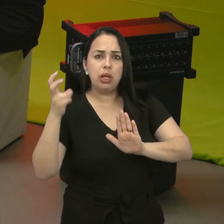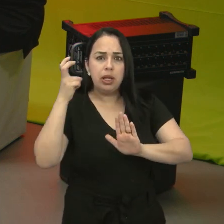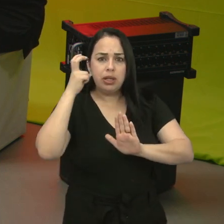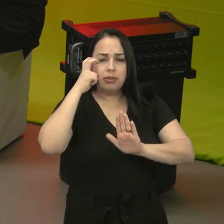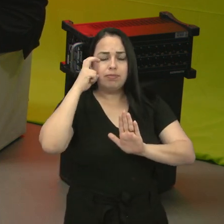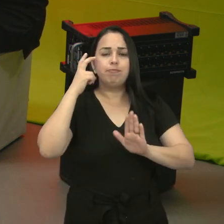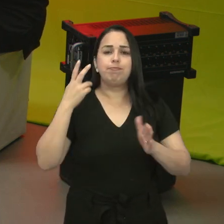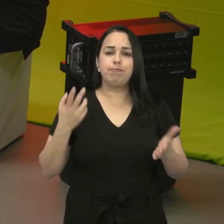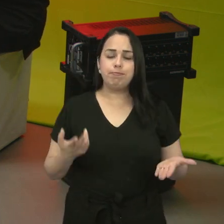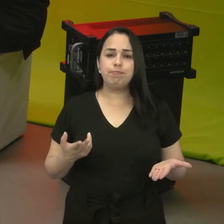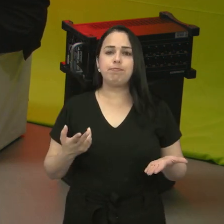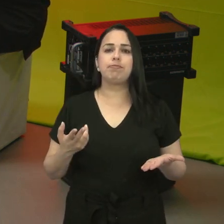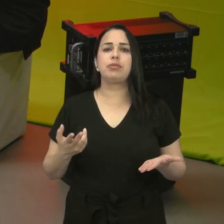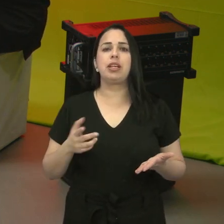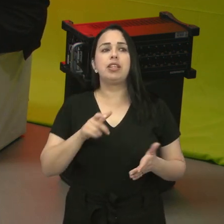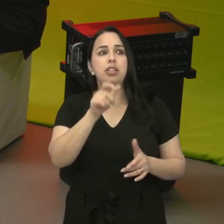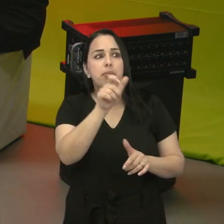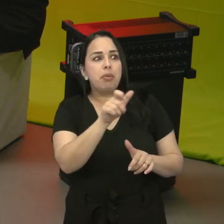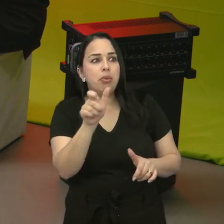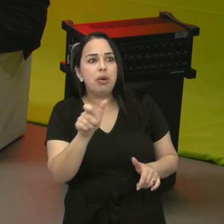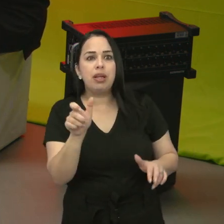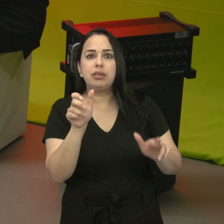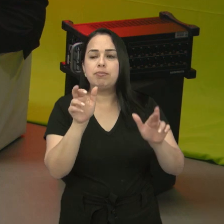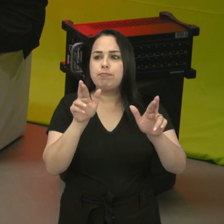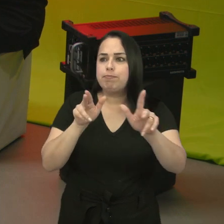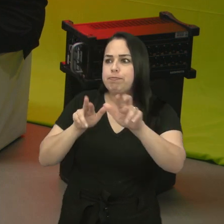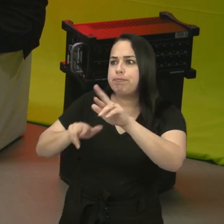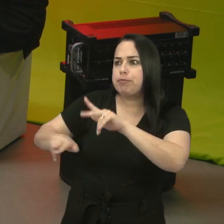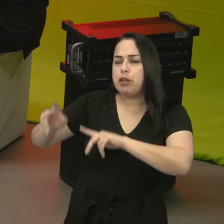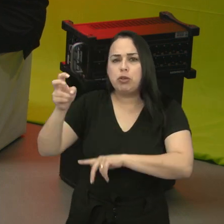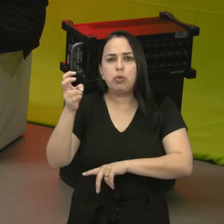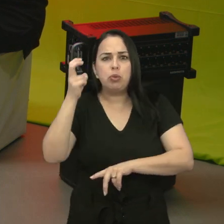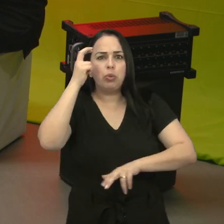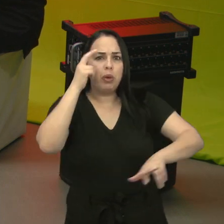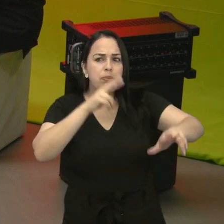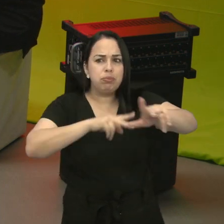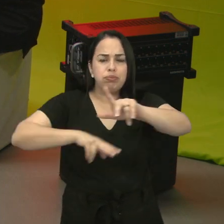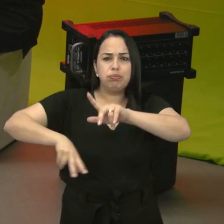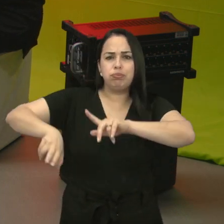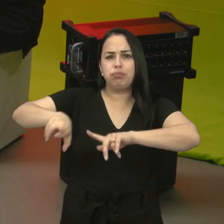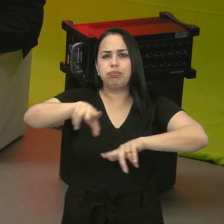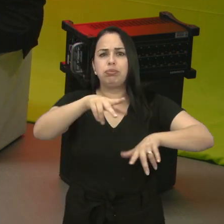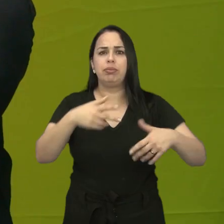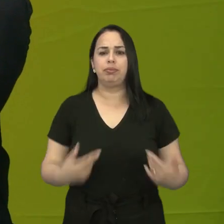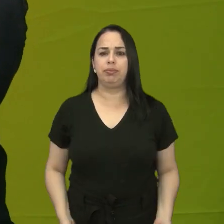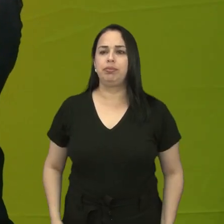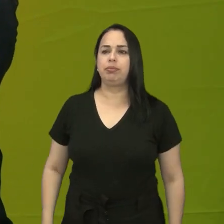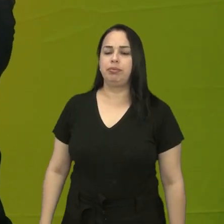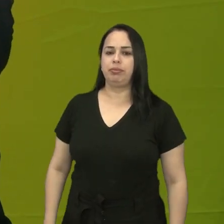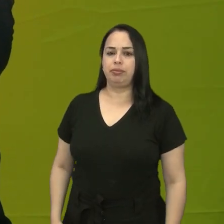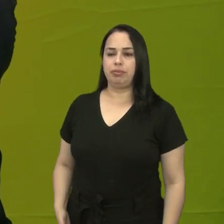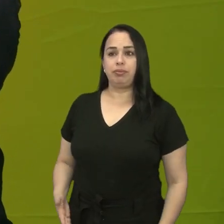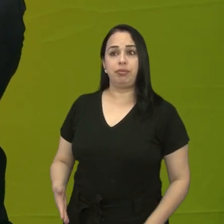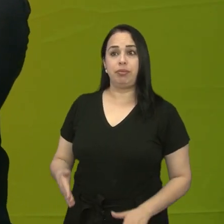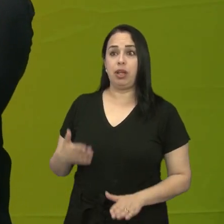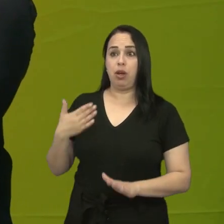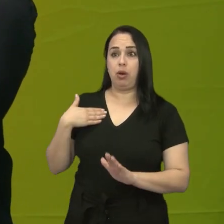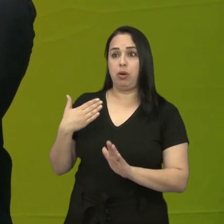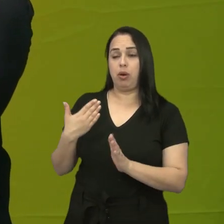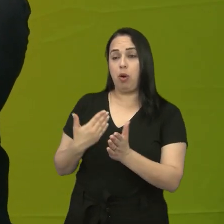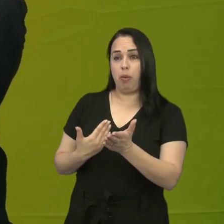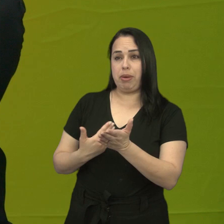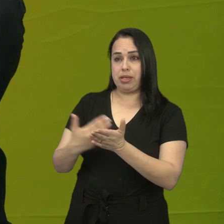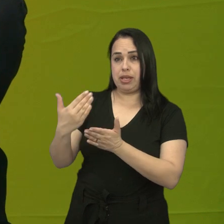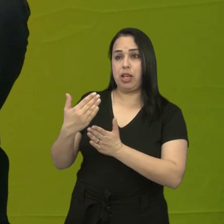um recorte assim, de mulheres diferentes, né, de diferentes culturas, etnias, classes sociais. Os projetos eu comecei